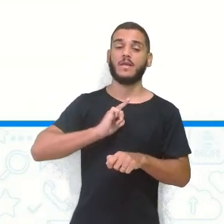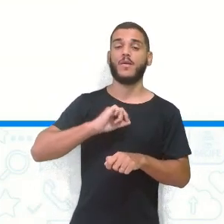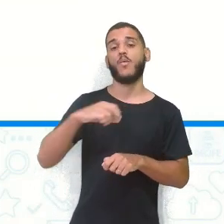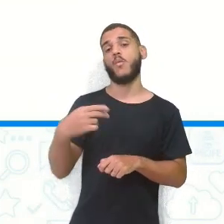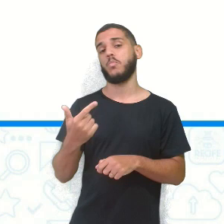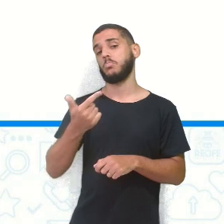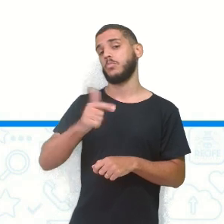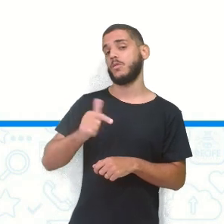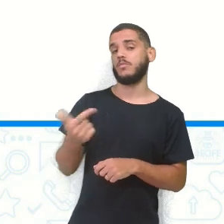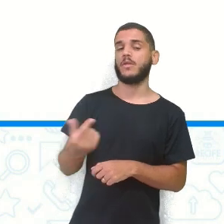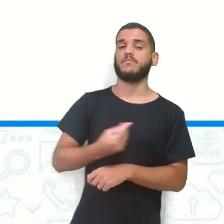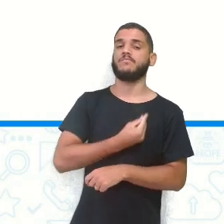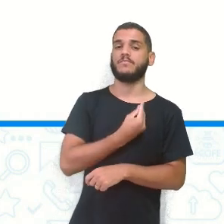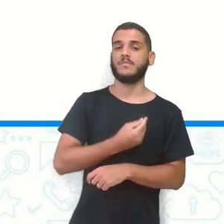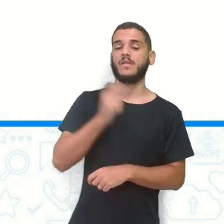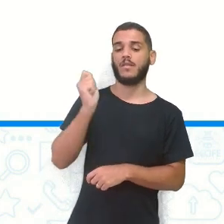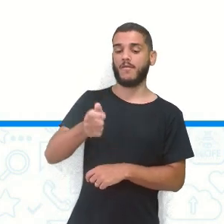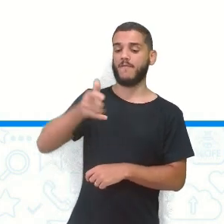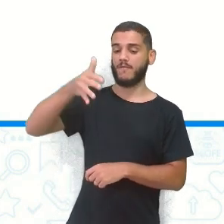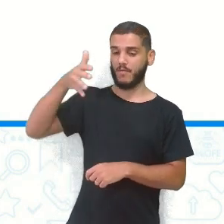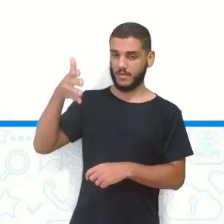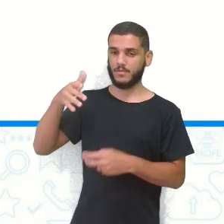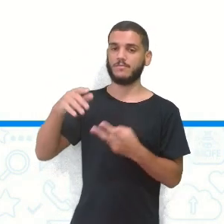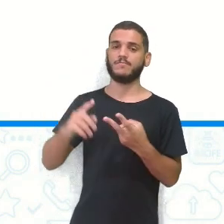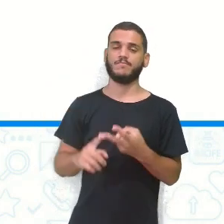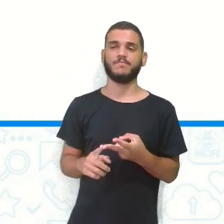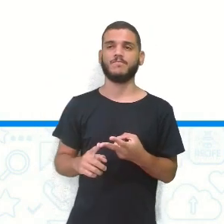não a presença de fadas.